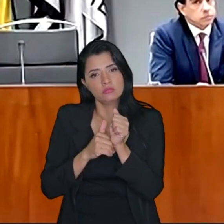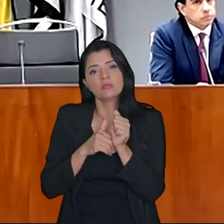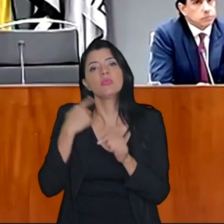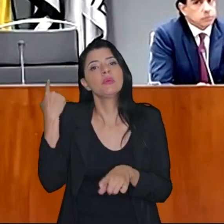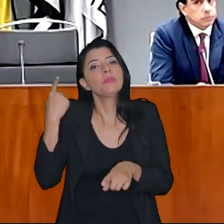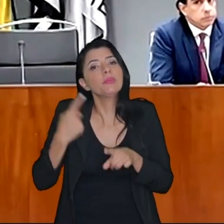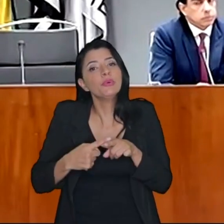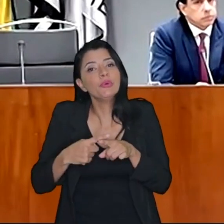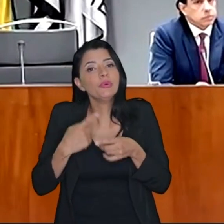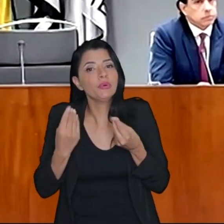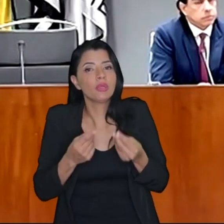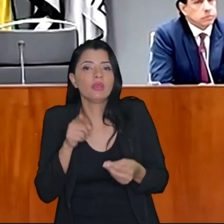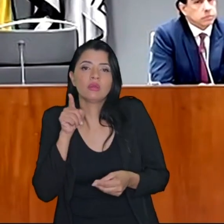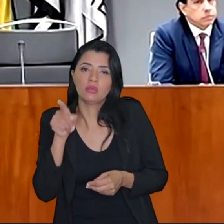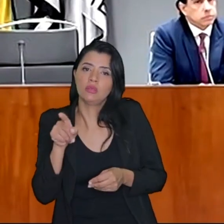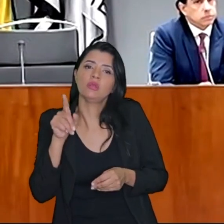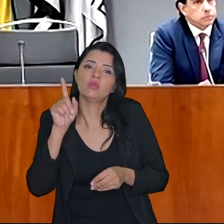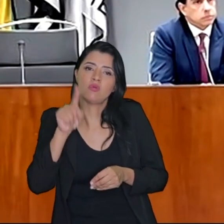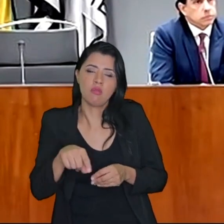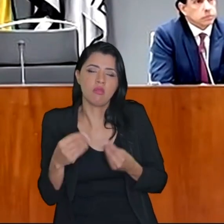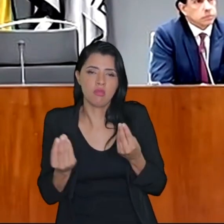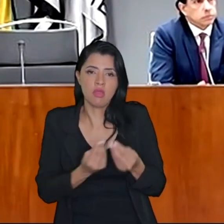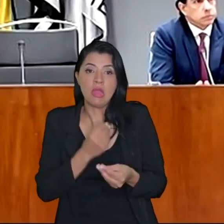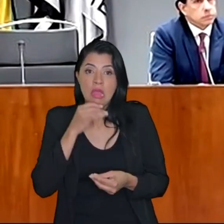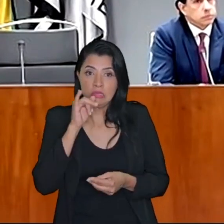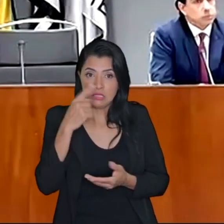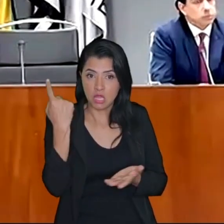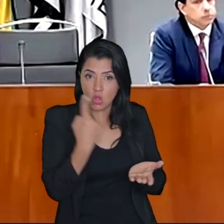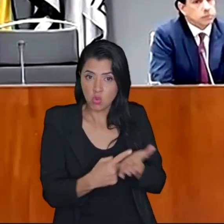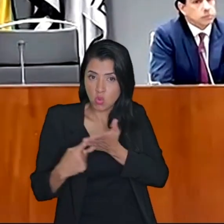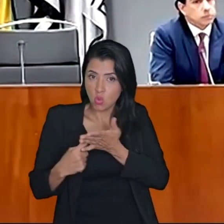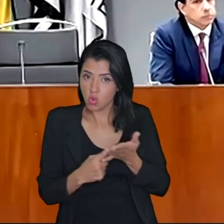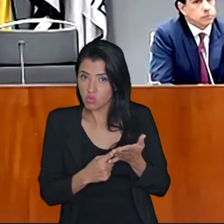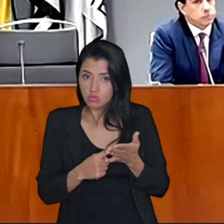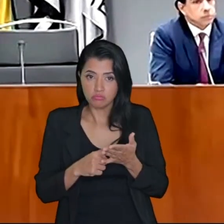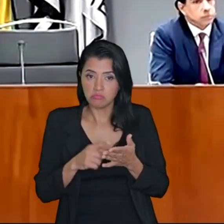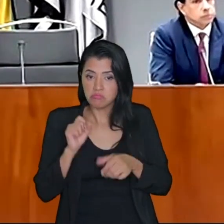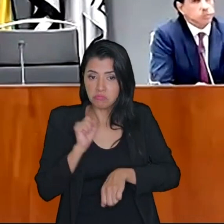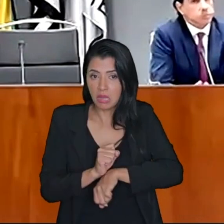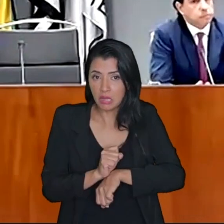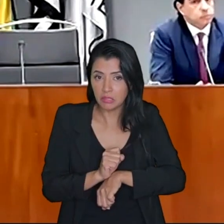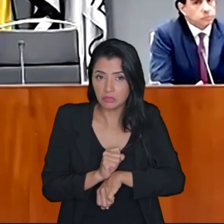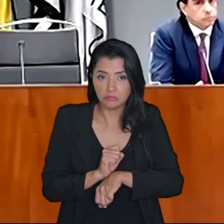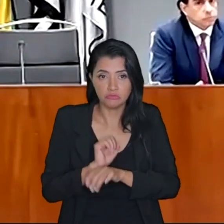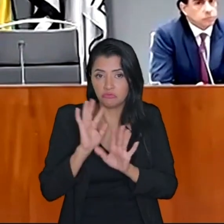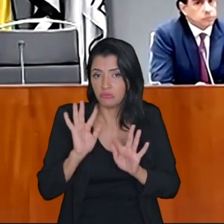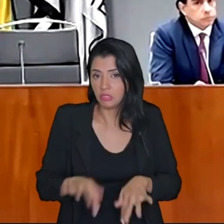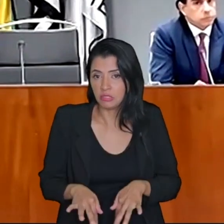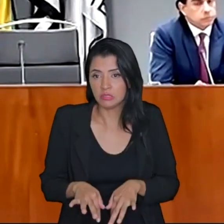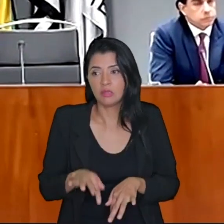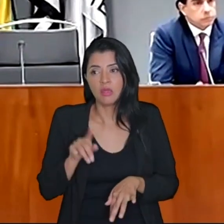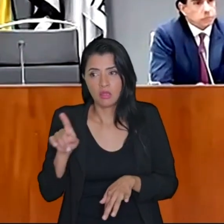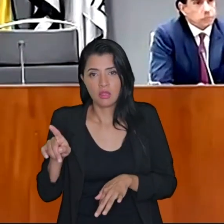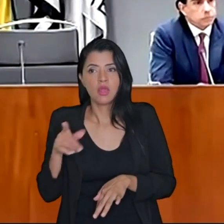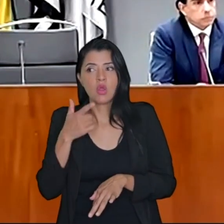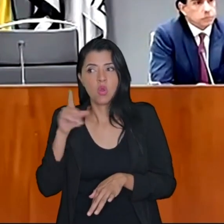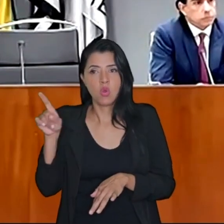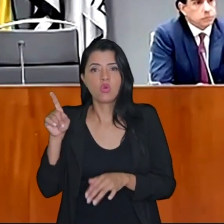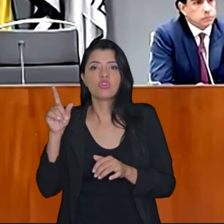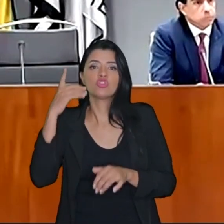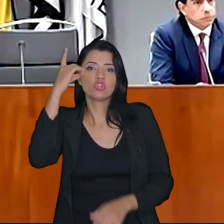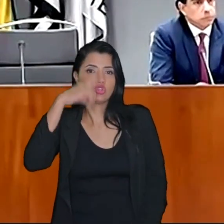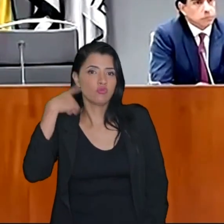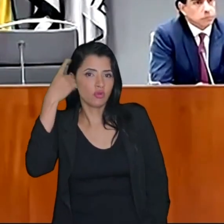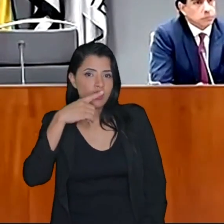porque aquilo, eventualmente, se o acordo ele não vai adiante, ele não se encerra, aquela parte, aquele advogado